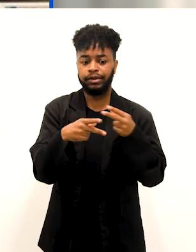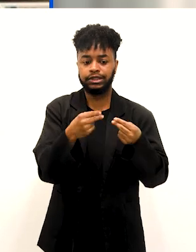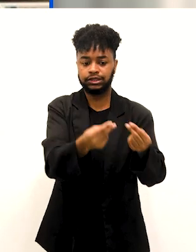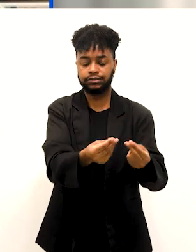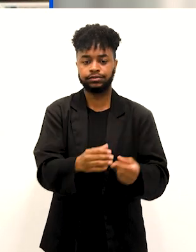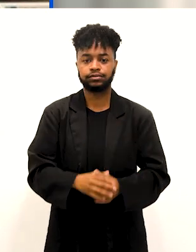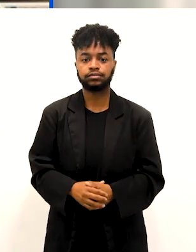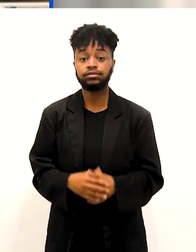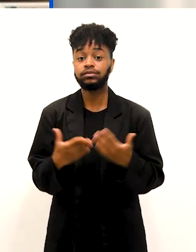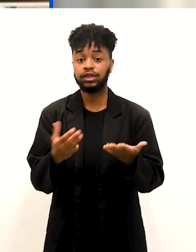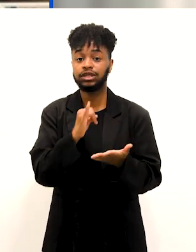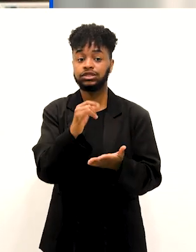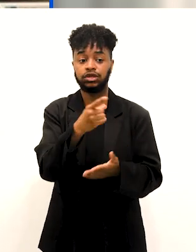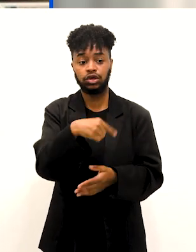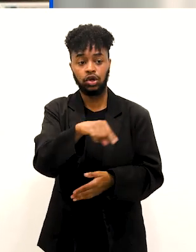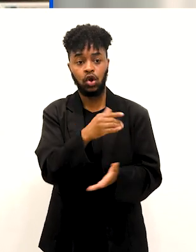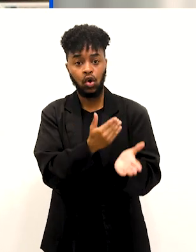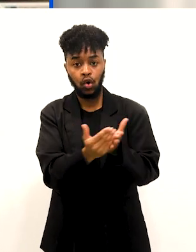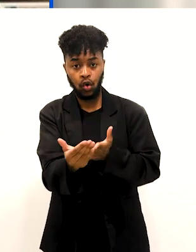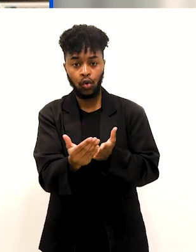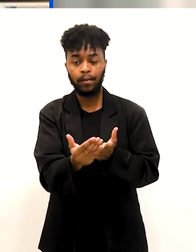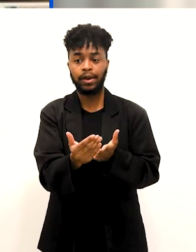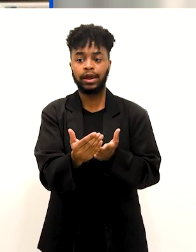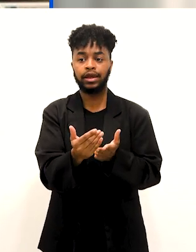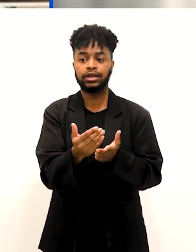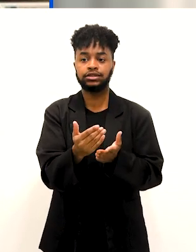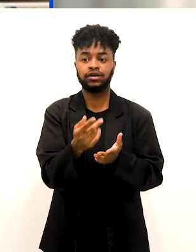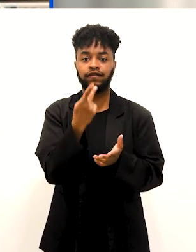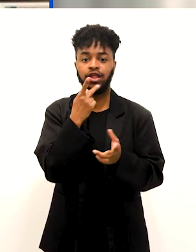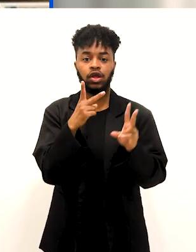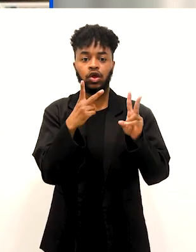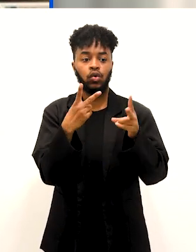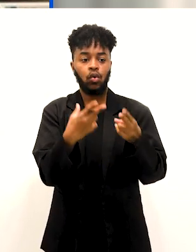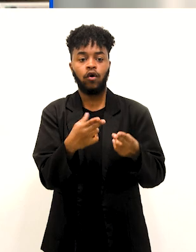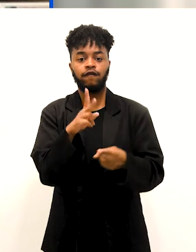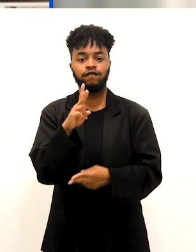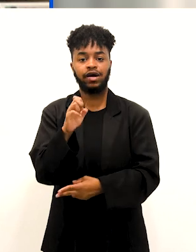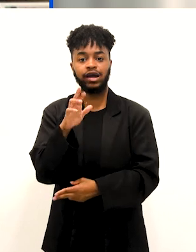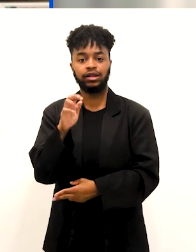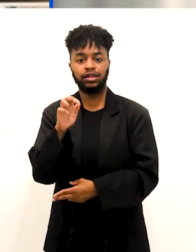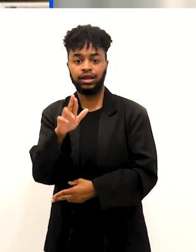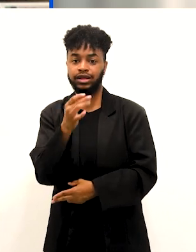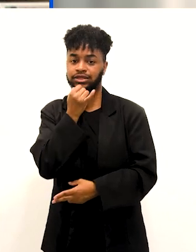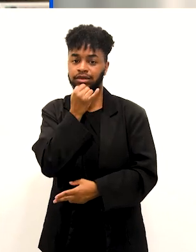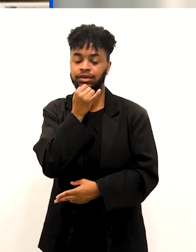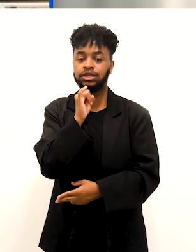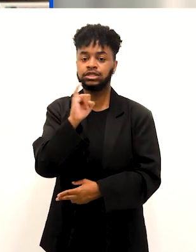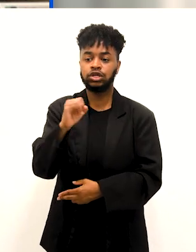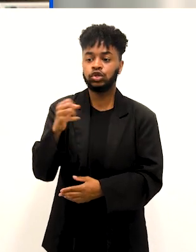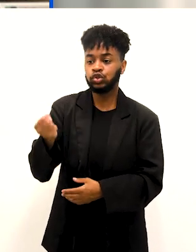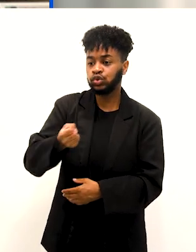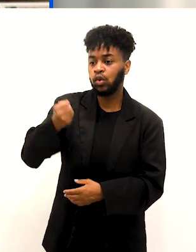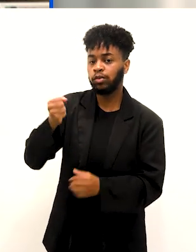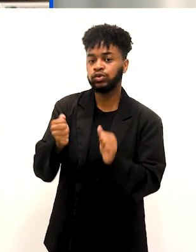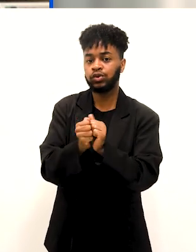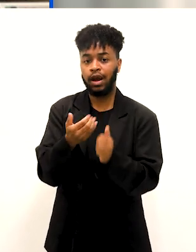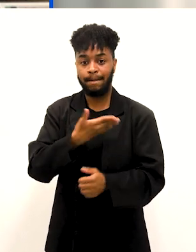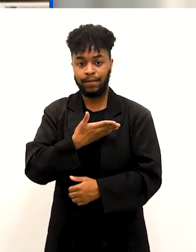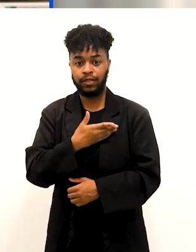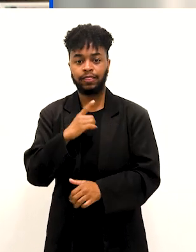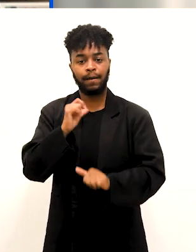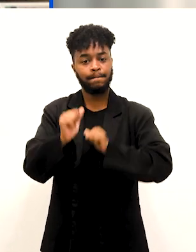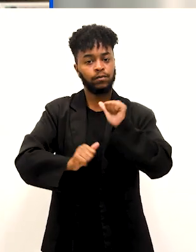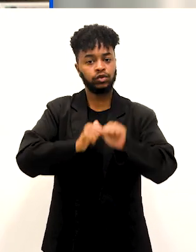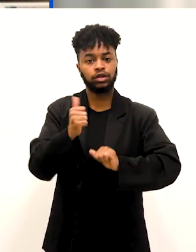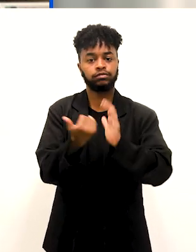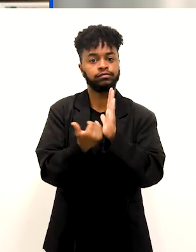presentear. Então, quando você começa o papo que o Wagner teve aqui, se fosse numa mesa tomando chopp com amigos, teria um valor incrível de